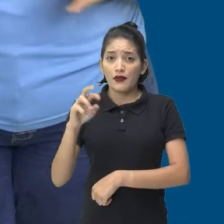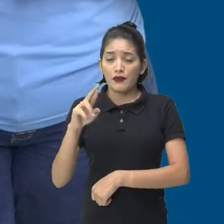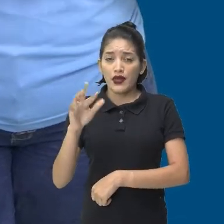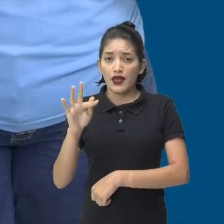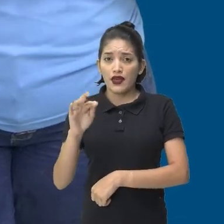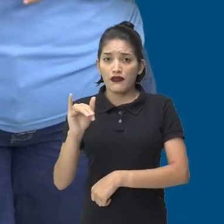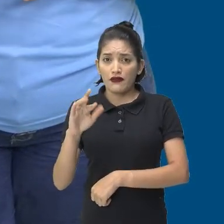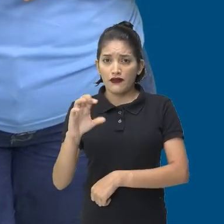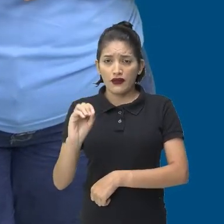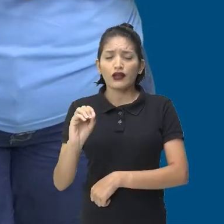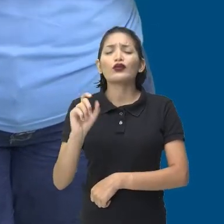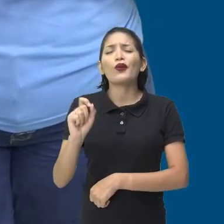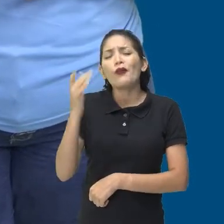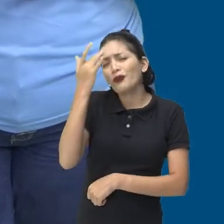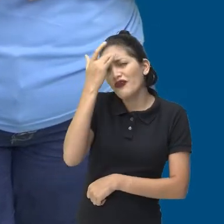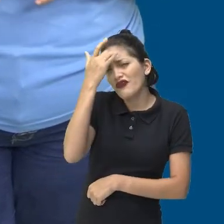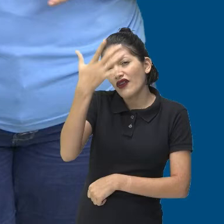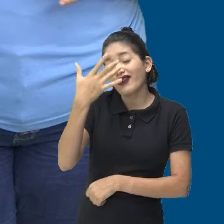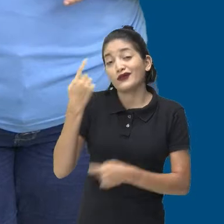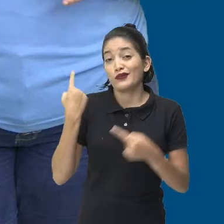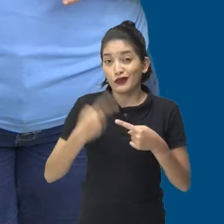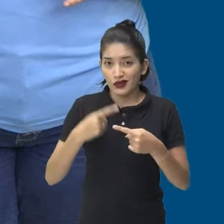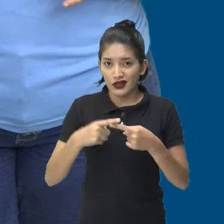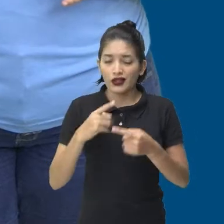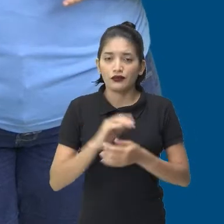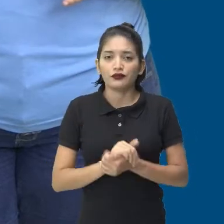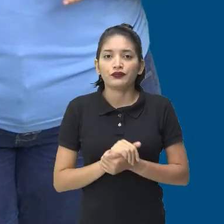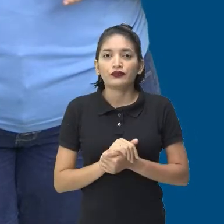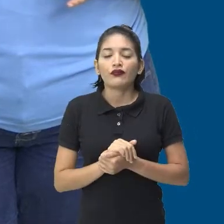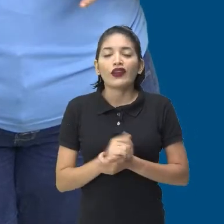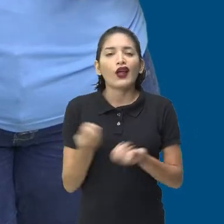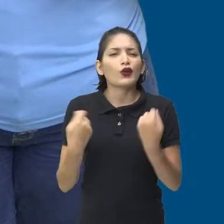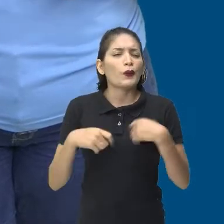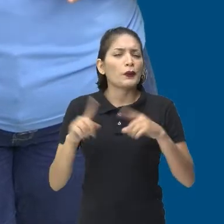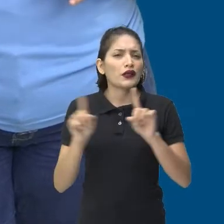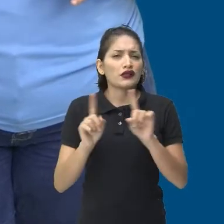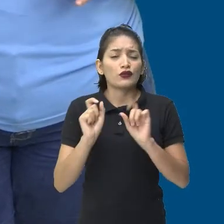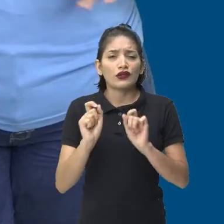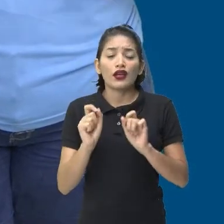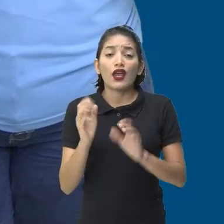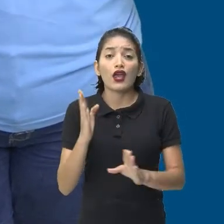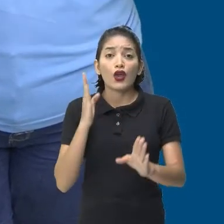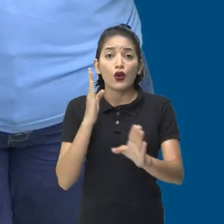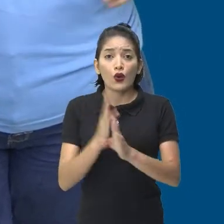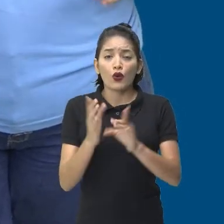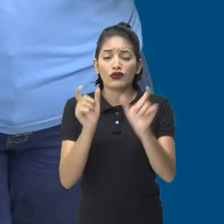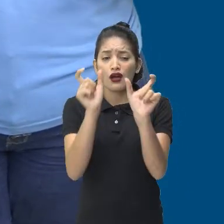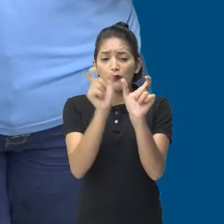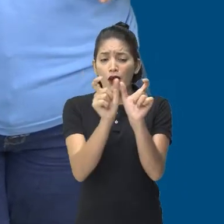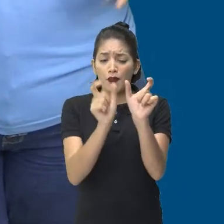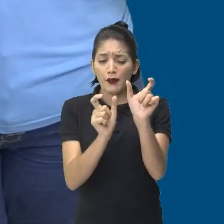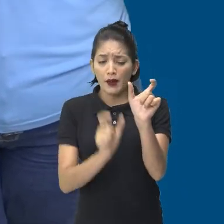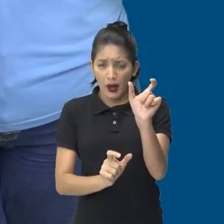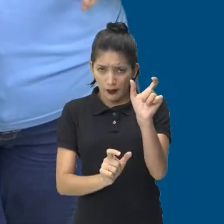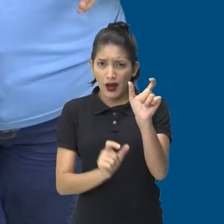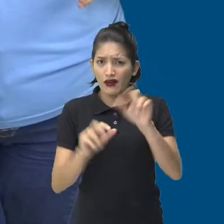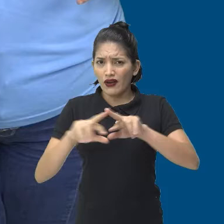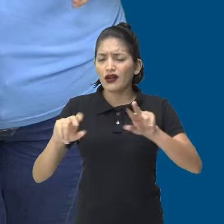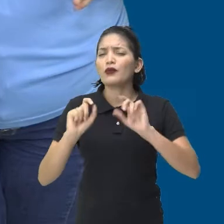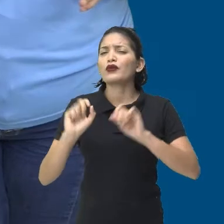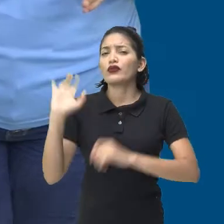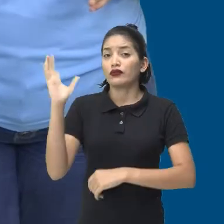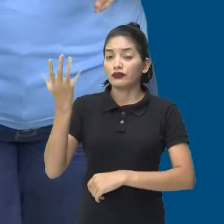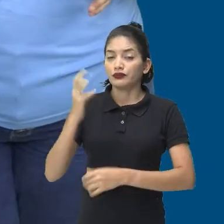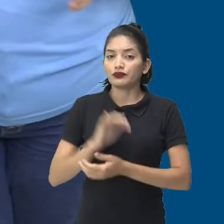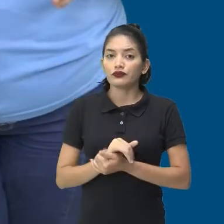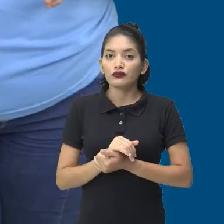o tempo verbal mais fácil. Por quê? Porque não há necessidade de achar a raiz radical do verbo. O que